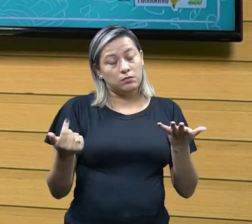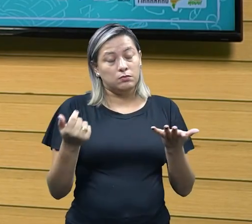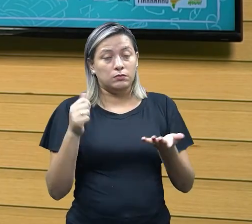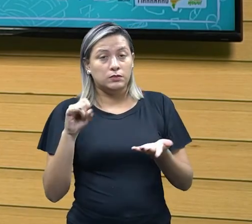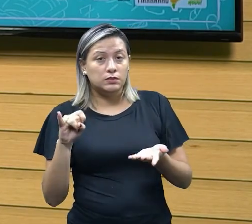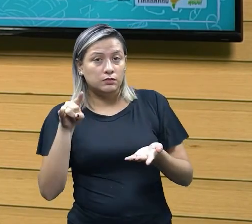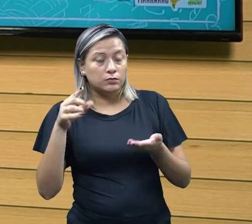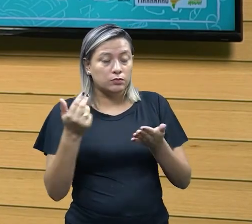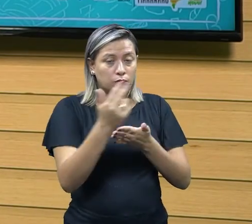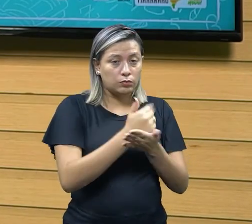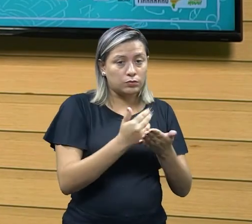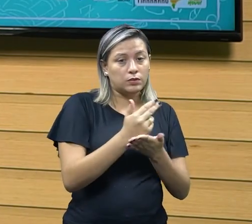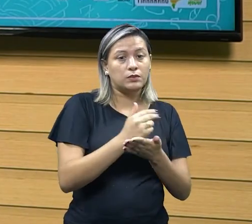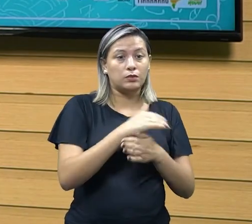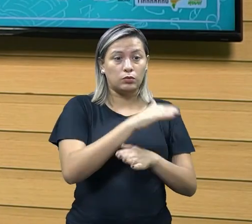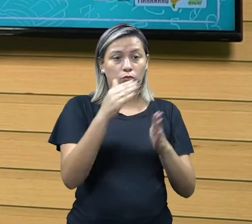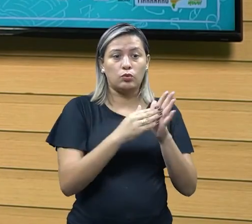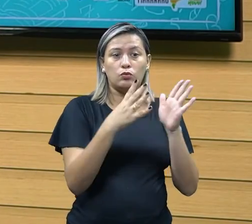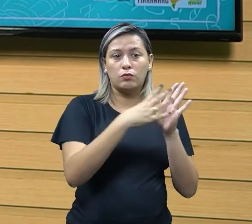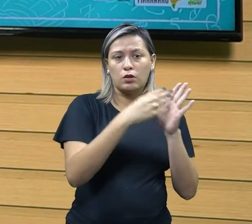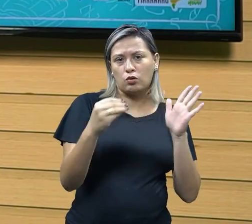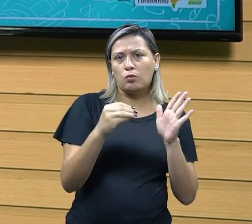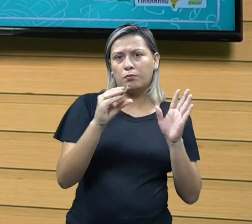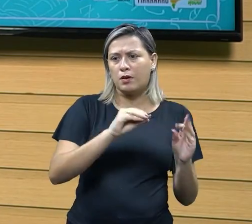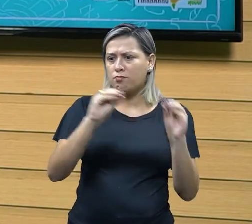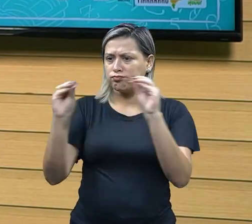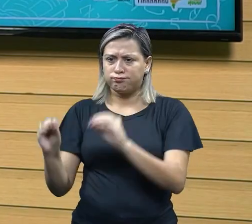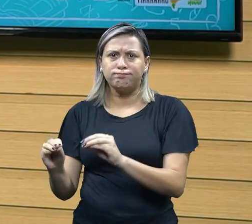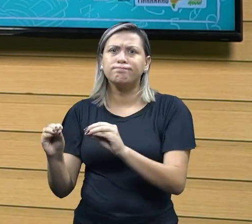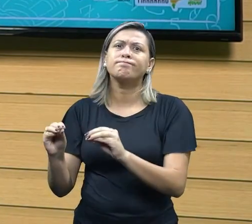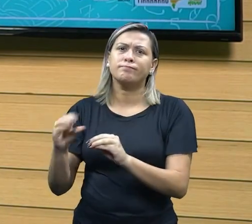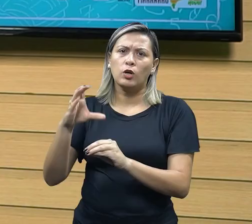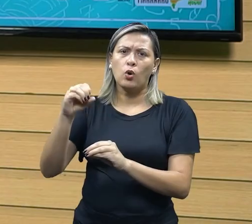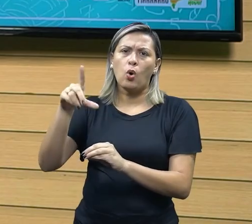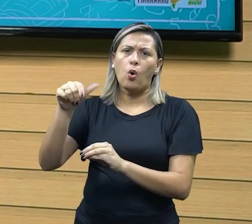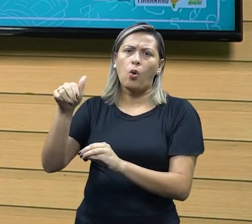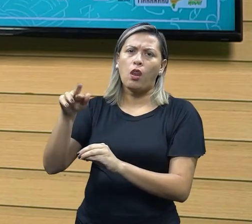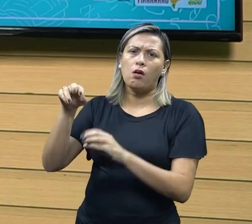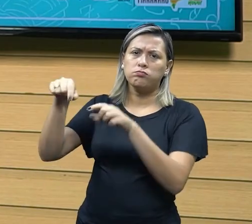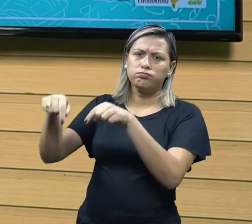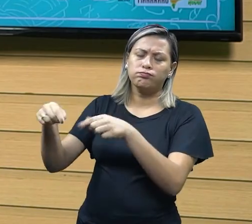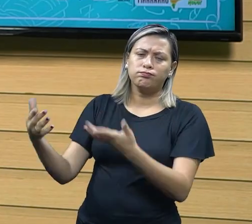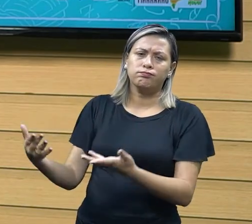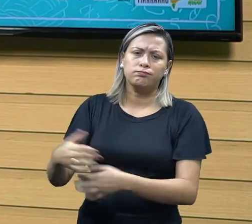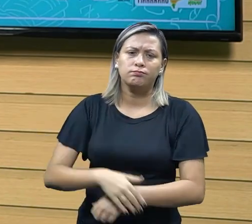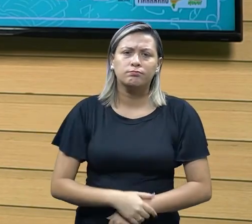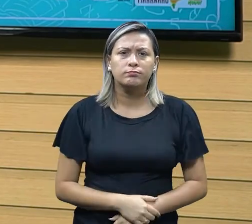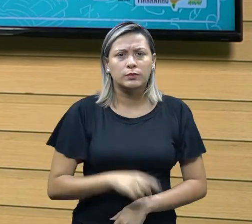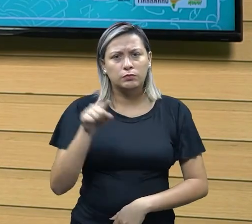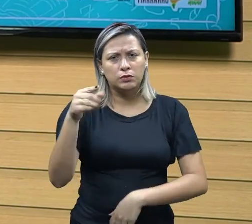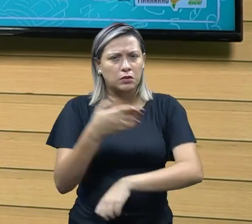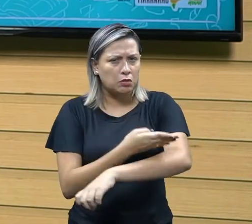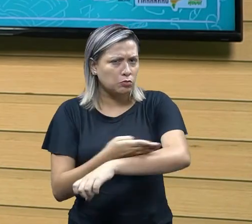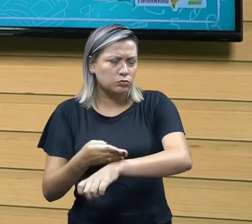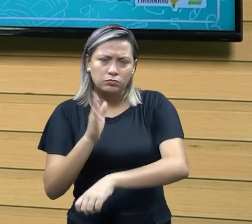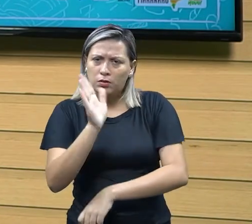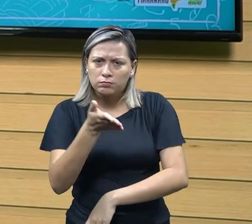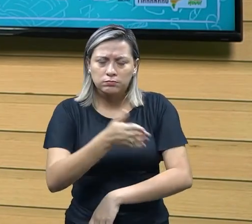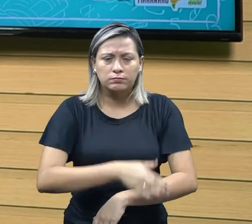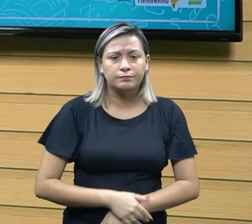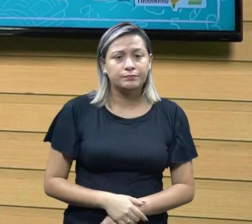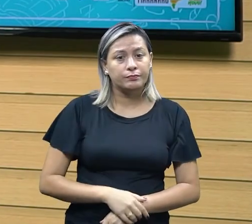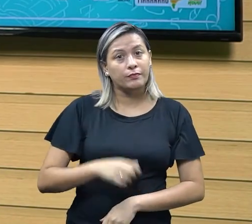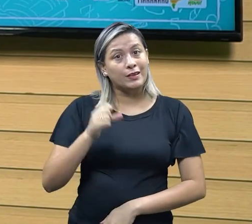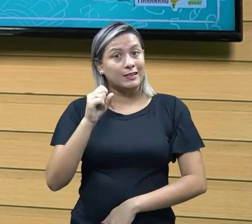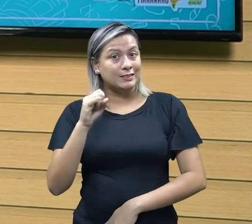todo o desenho que você está trabalhando, vai copiar e colar, você vai utilizar aquele comando que você já está